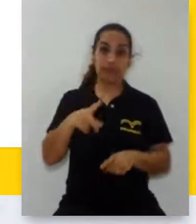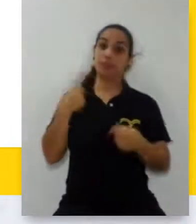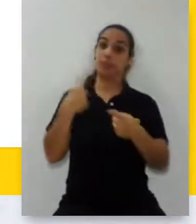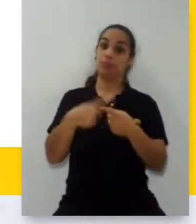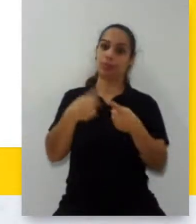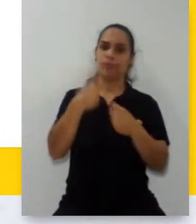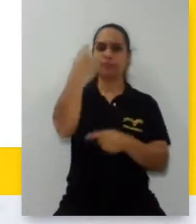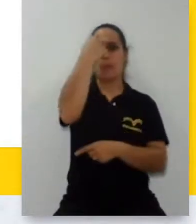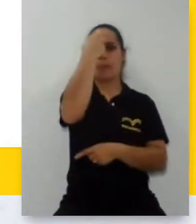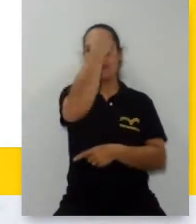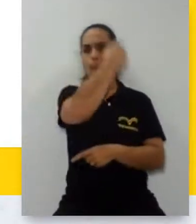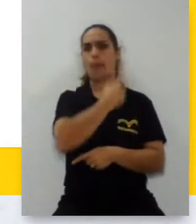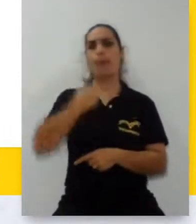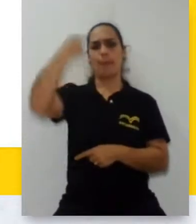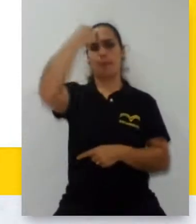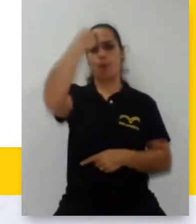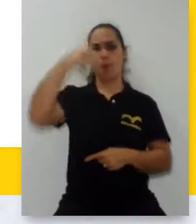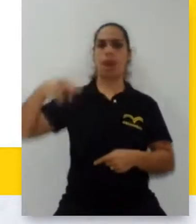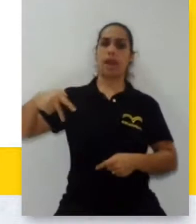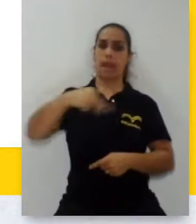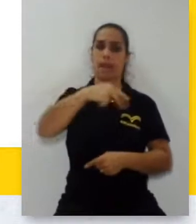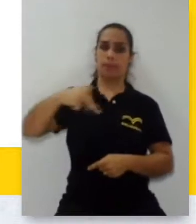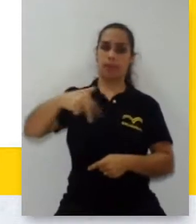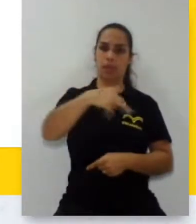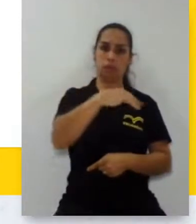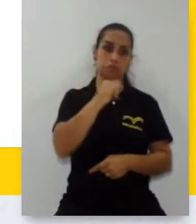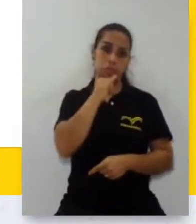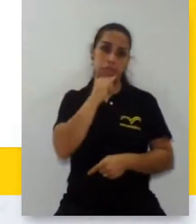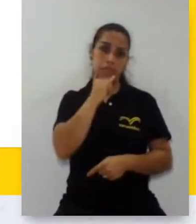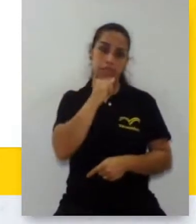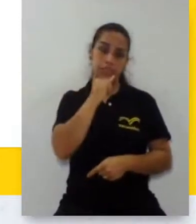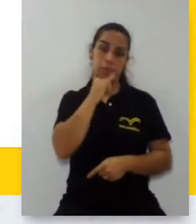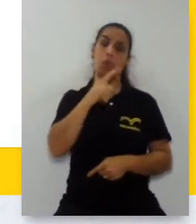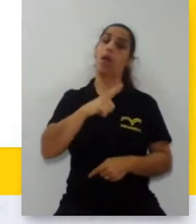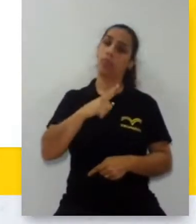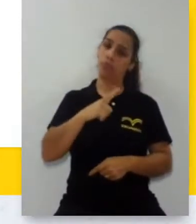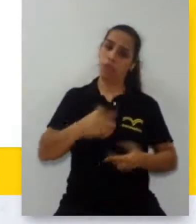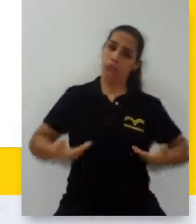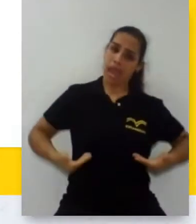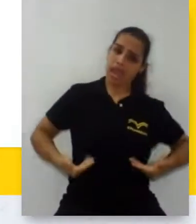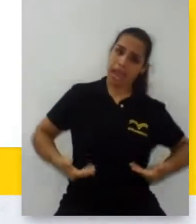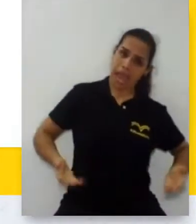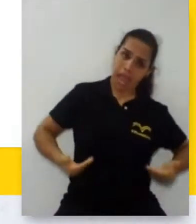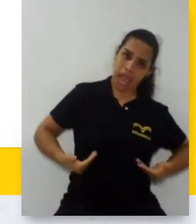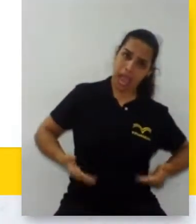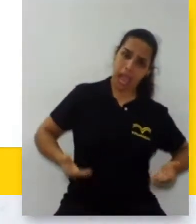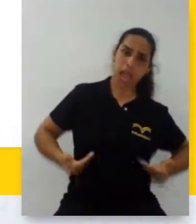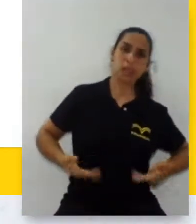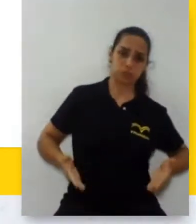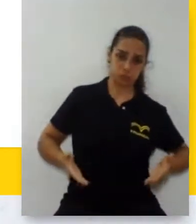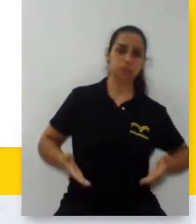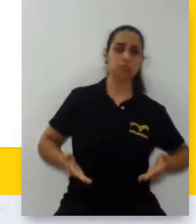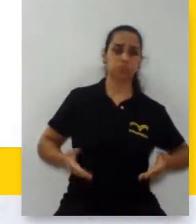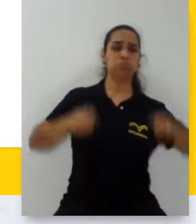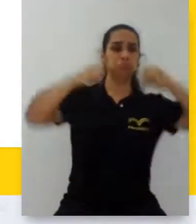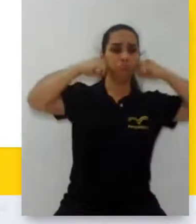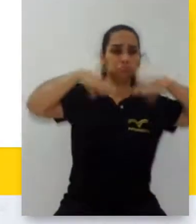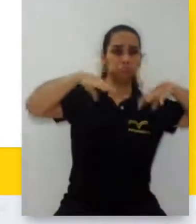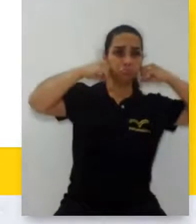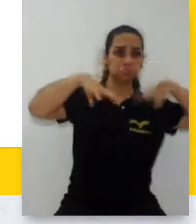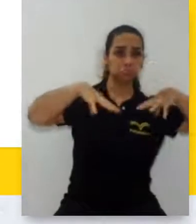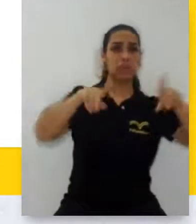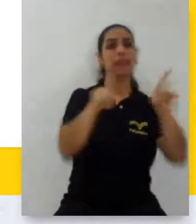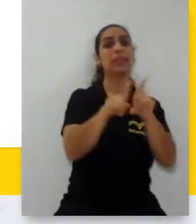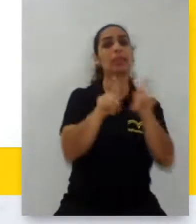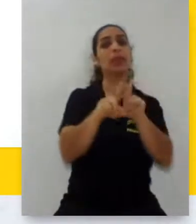de um determinado tempo, e depois vai ter um gasto pequeno durante a recuperação. Se você faz um exercício muito intenso, ou seja, ao